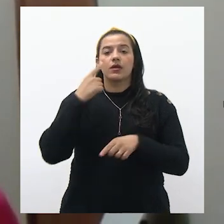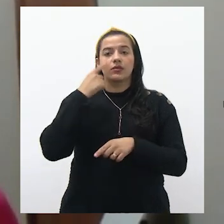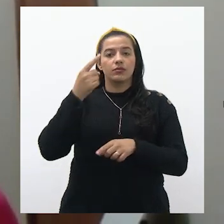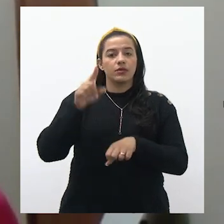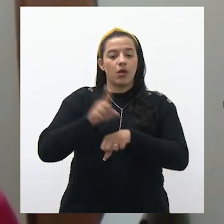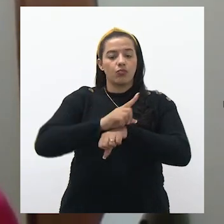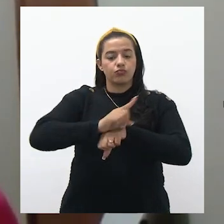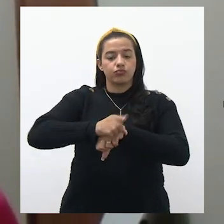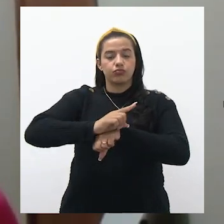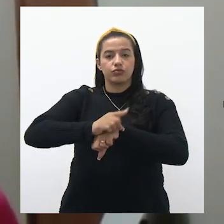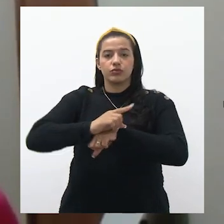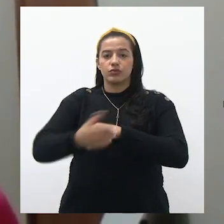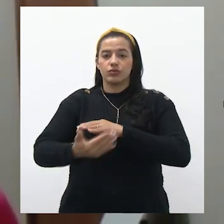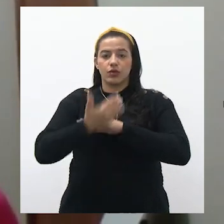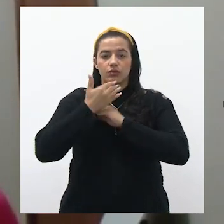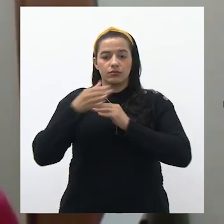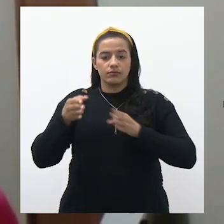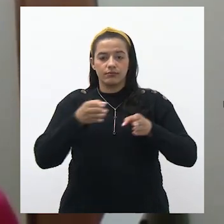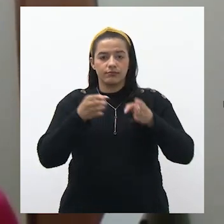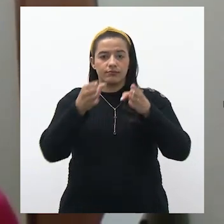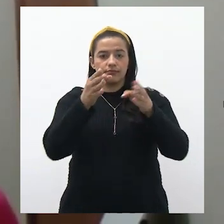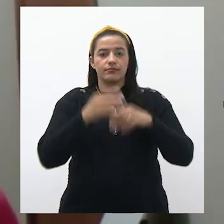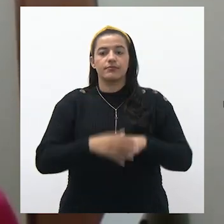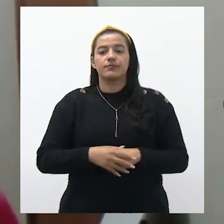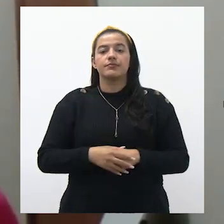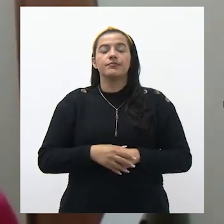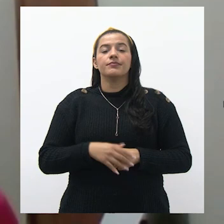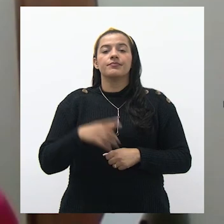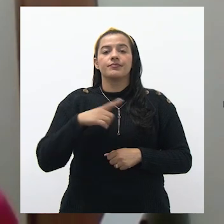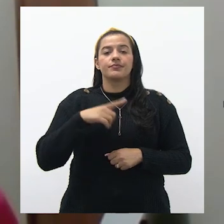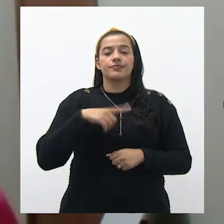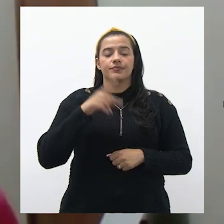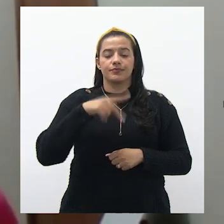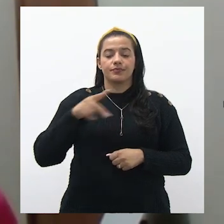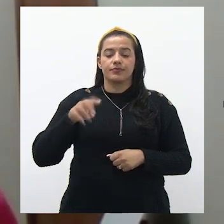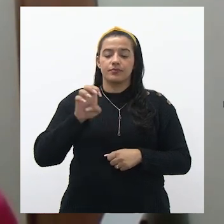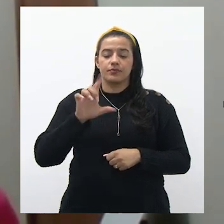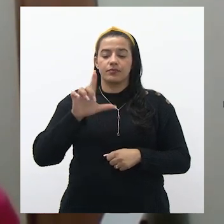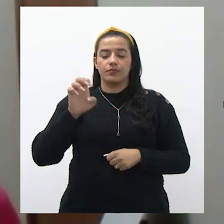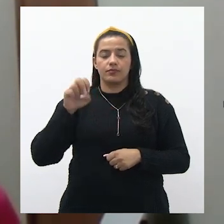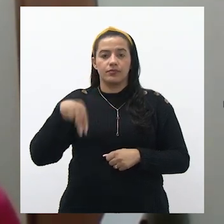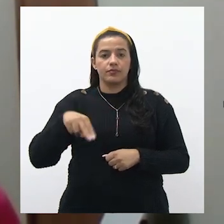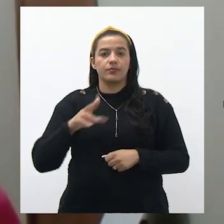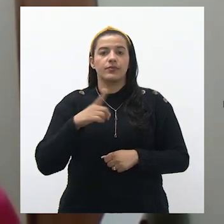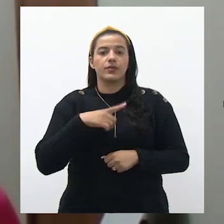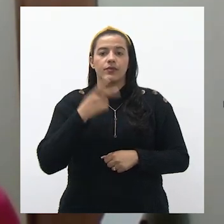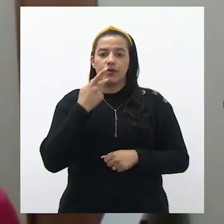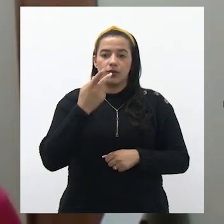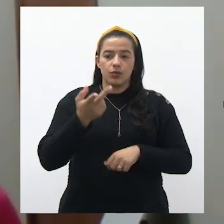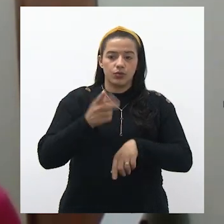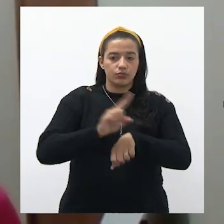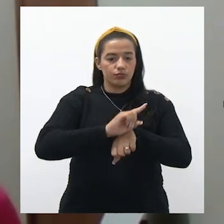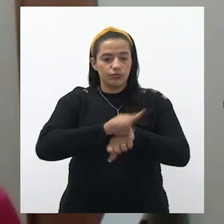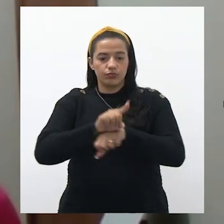Muitos colocaram orientação, como, por exemplo, a professora Ellen, professora Luciene,